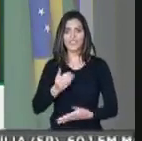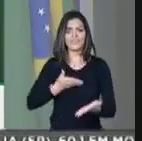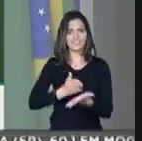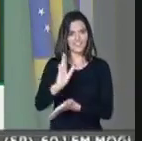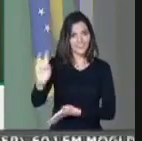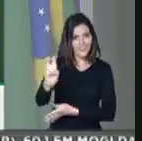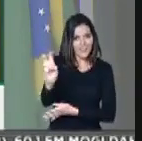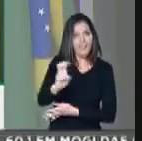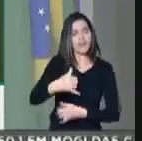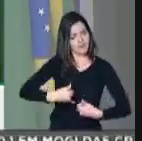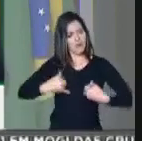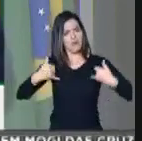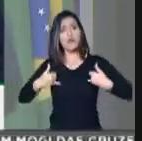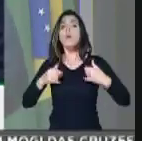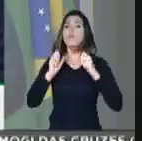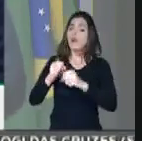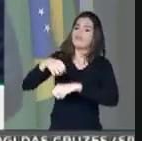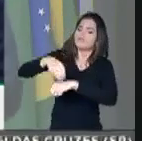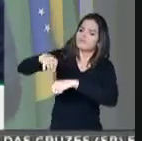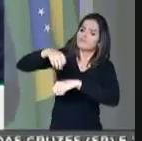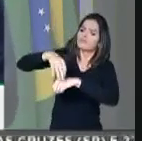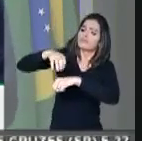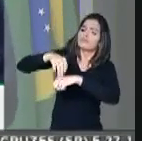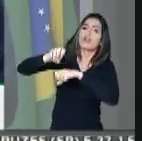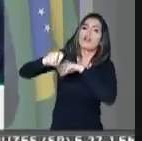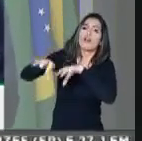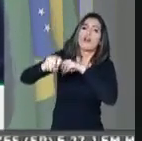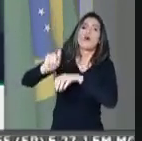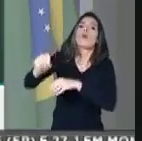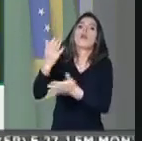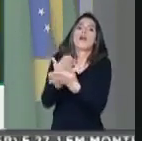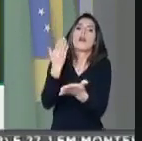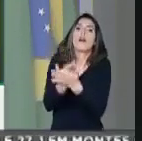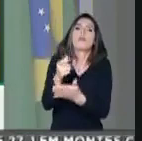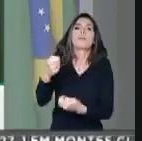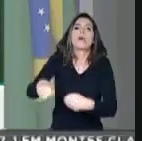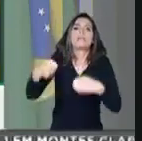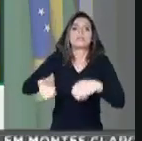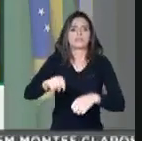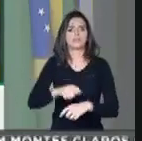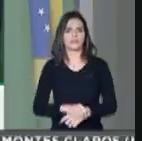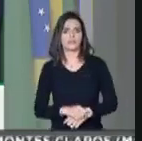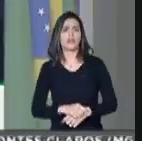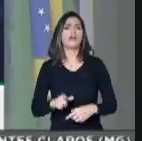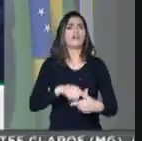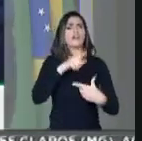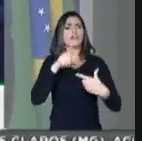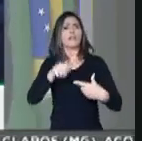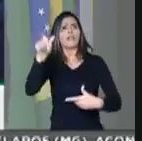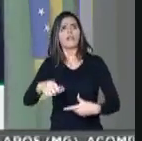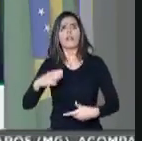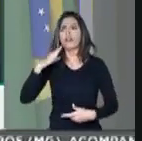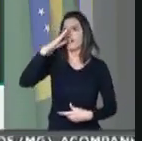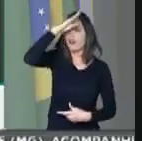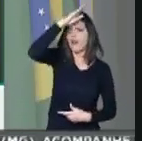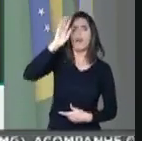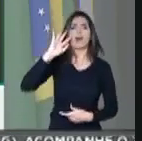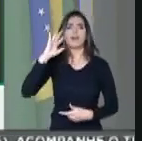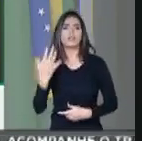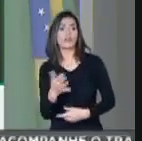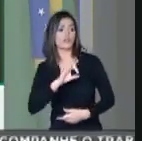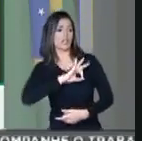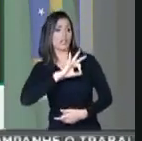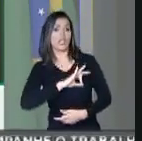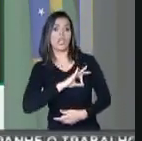com muito orgulho, posso dar umas dicas, inclusive, do que ele precisa estudar. Depois, ele resolve mudar o delegado